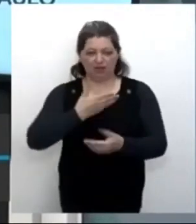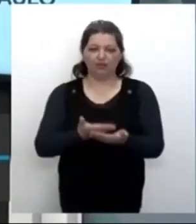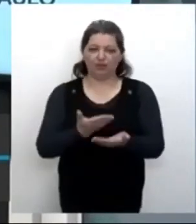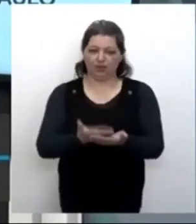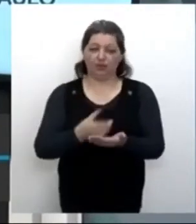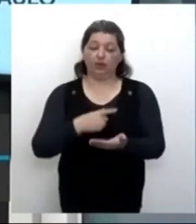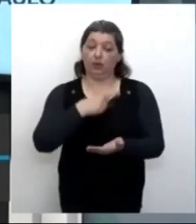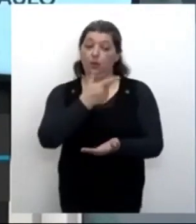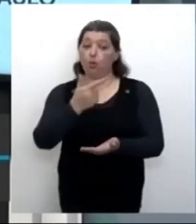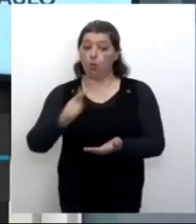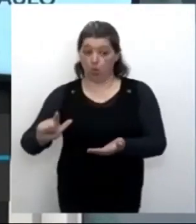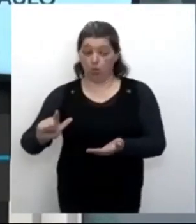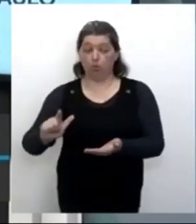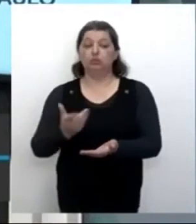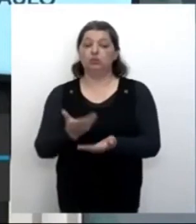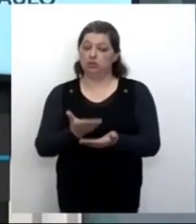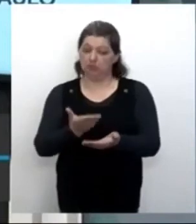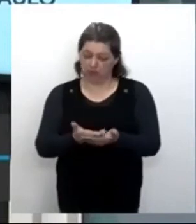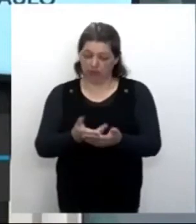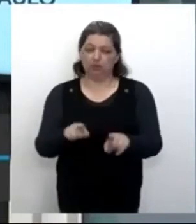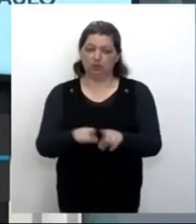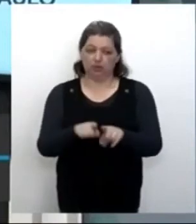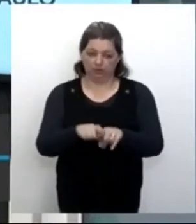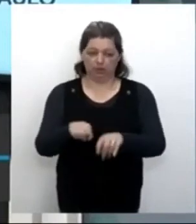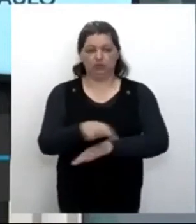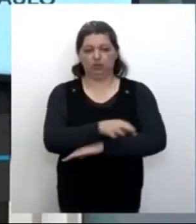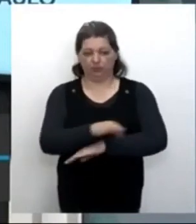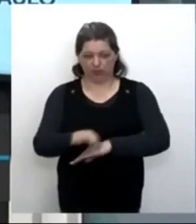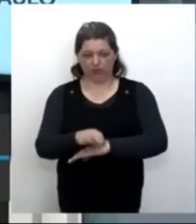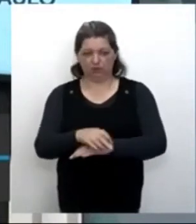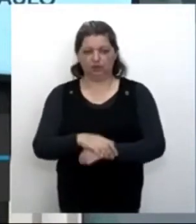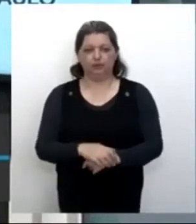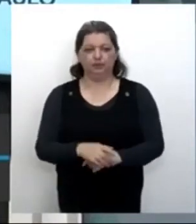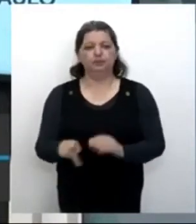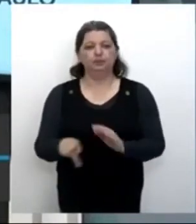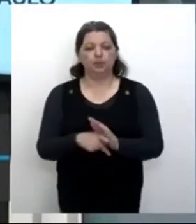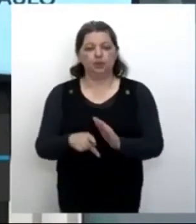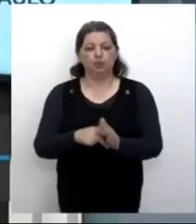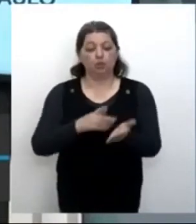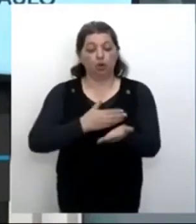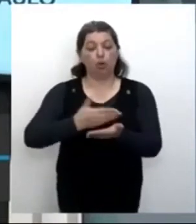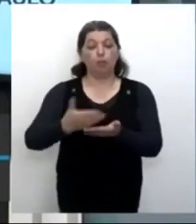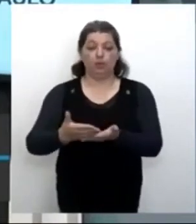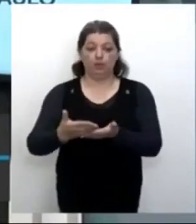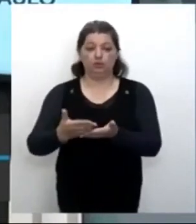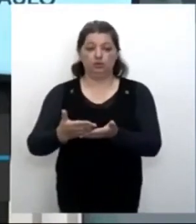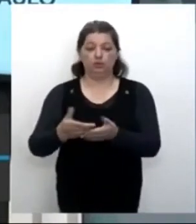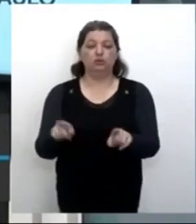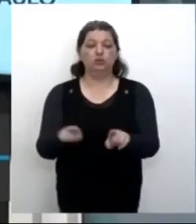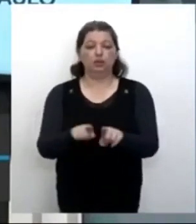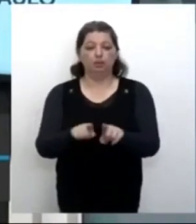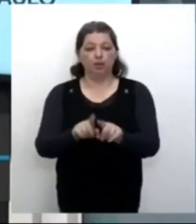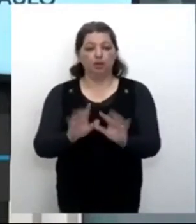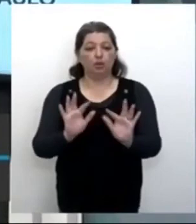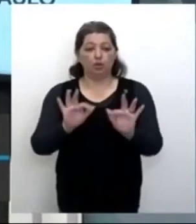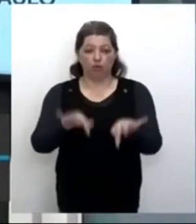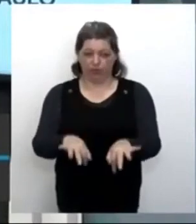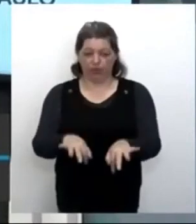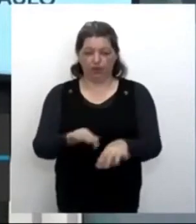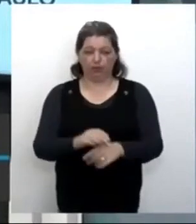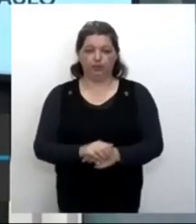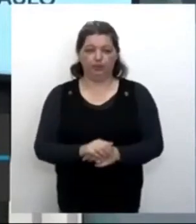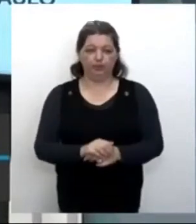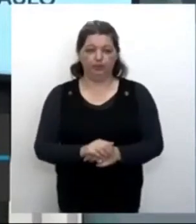outras aulas aí de física, que eu também vou fazer esse comentário com vocês, essa introdução e esse fechamento com vocês.